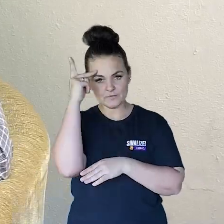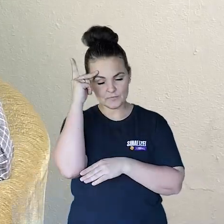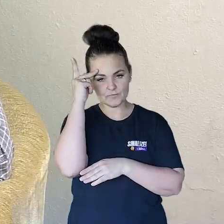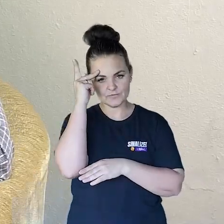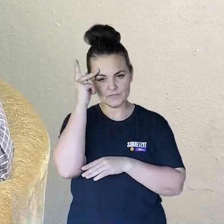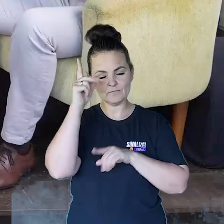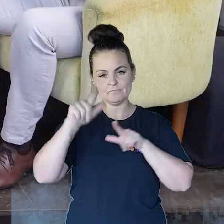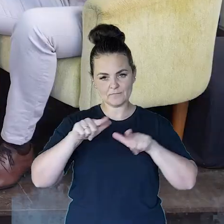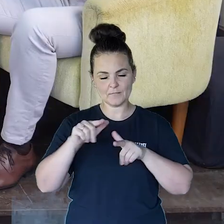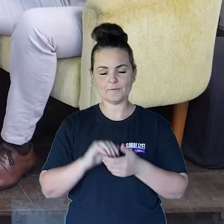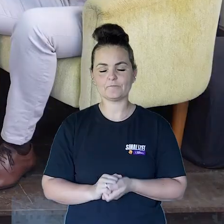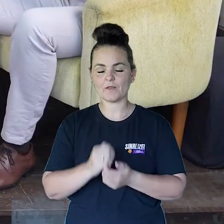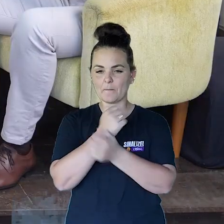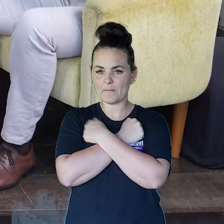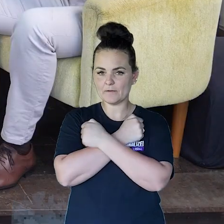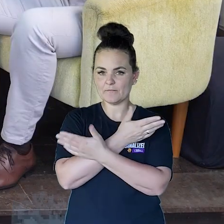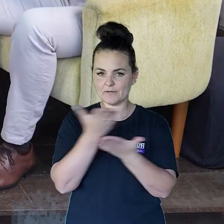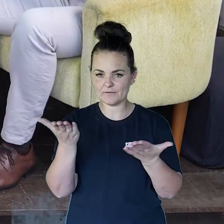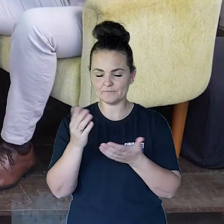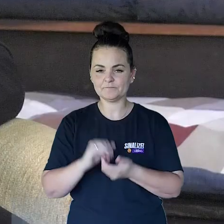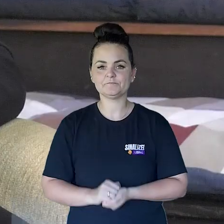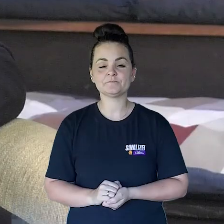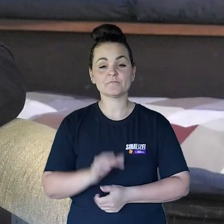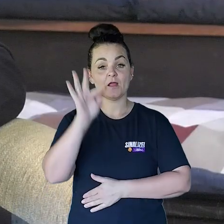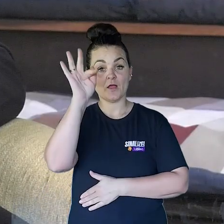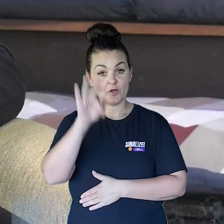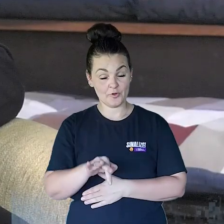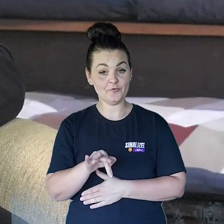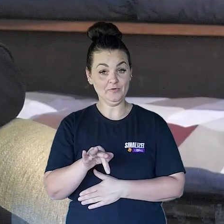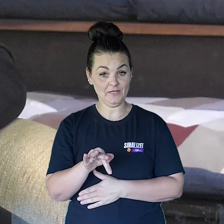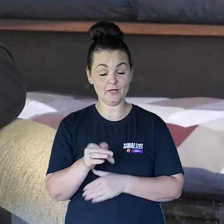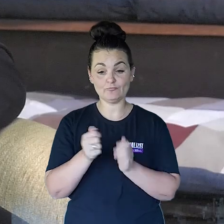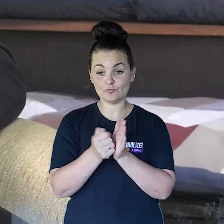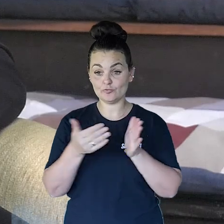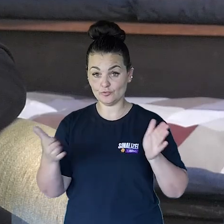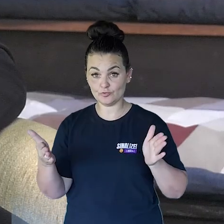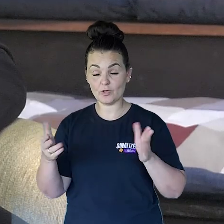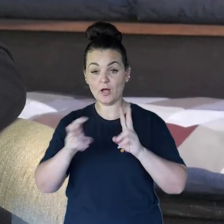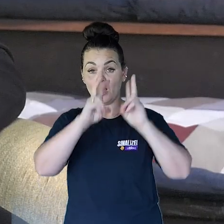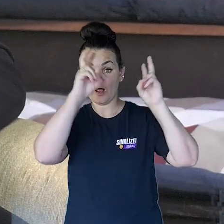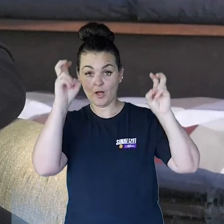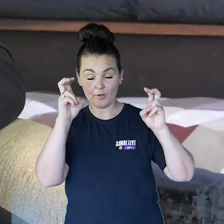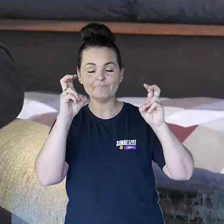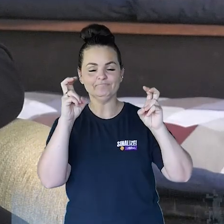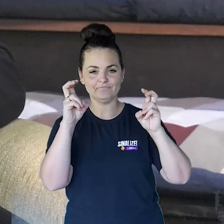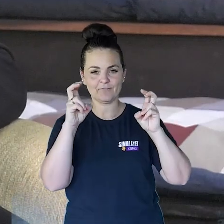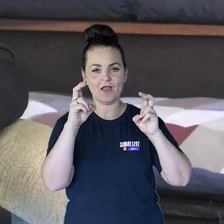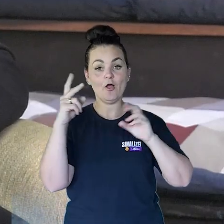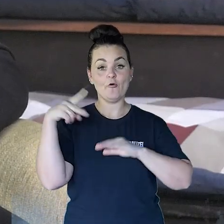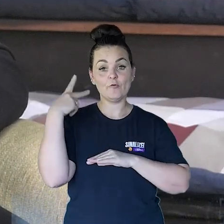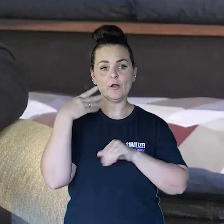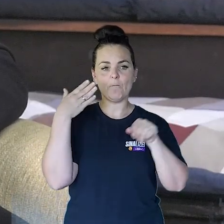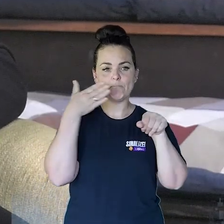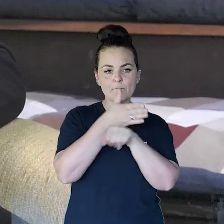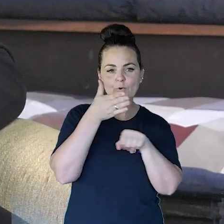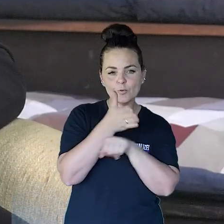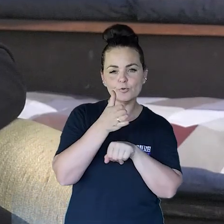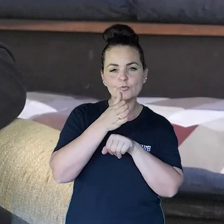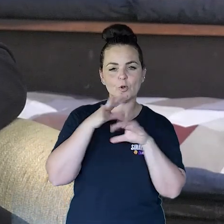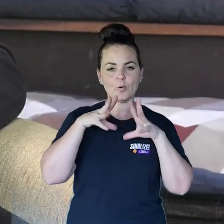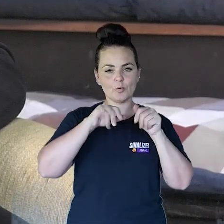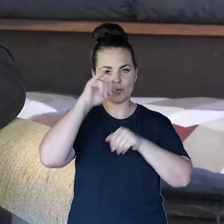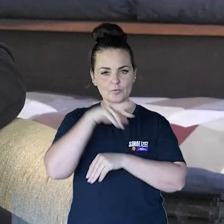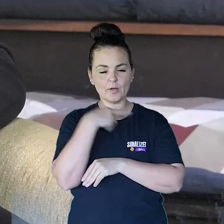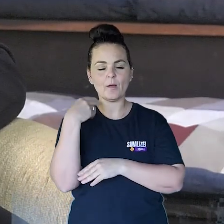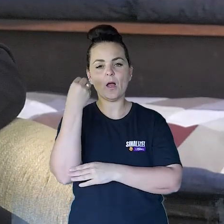forte abraço a todos. E assim chegamos ao final de mais uma edição do programa Vereador por Toda Jaraguá.